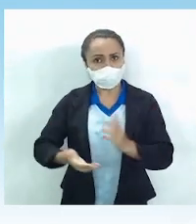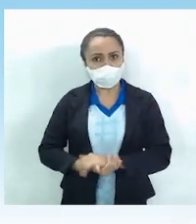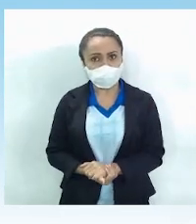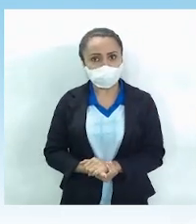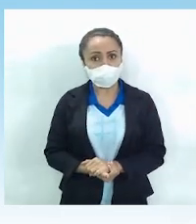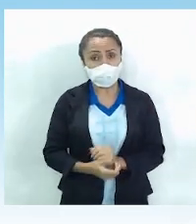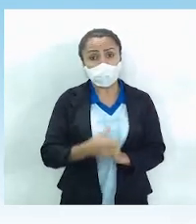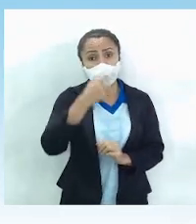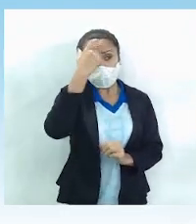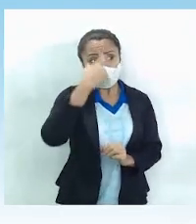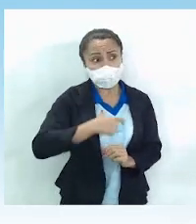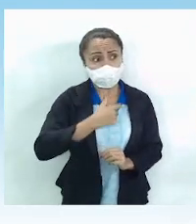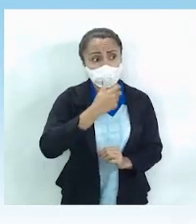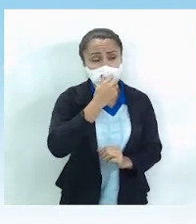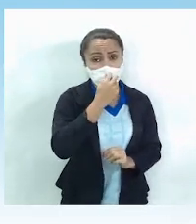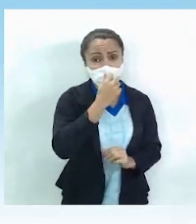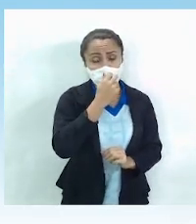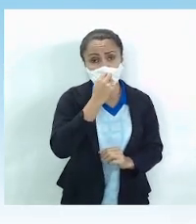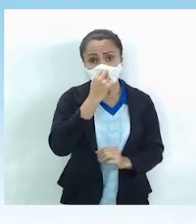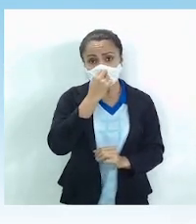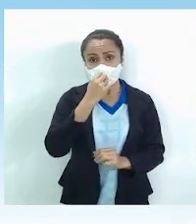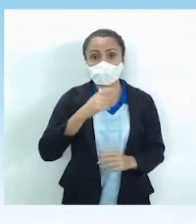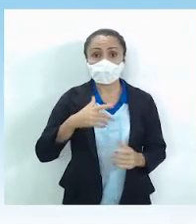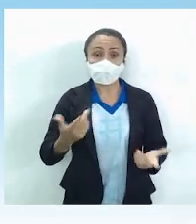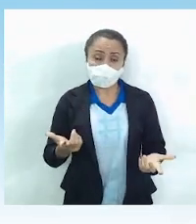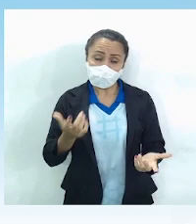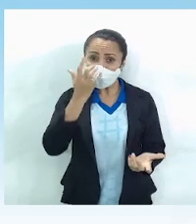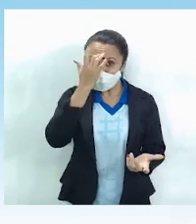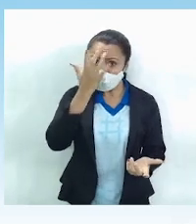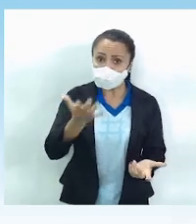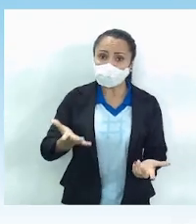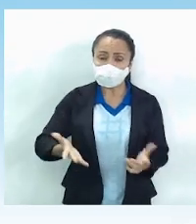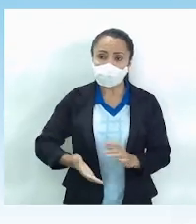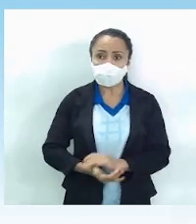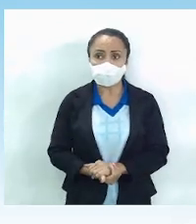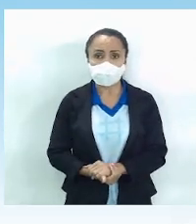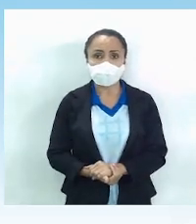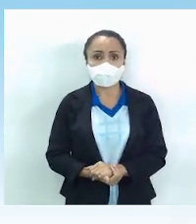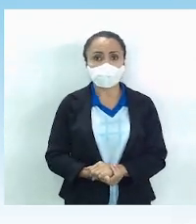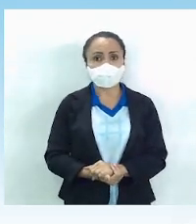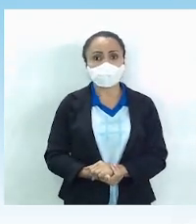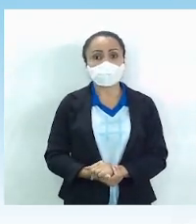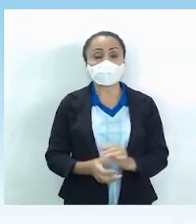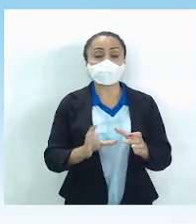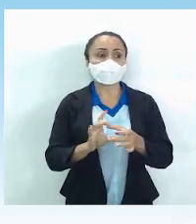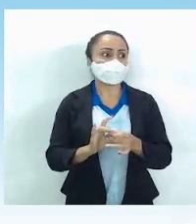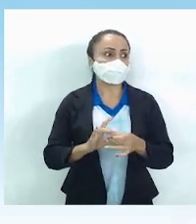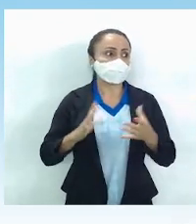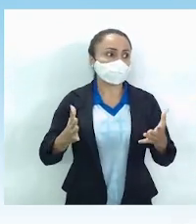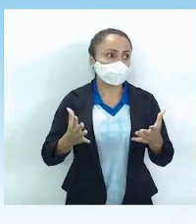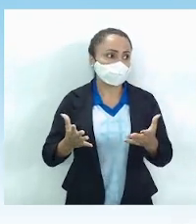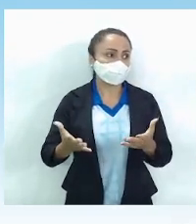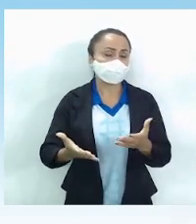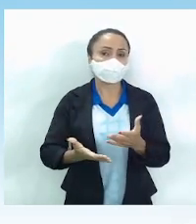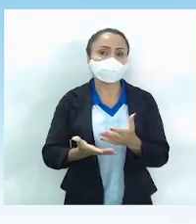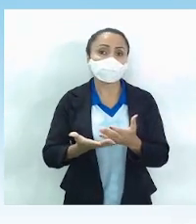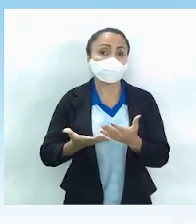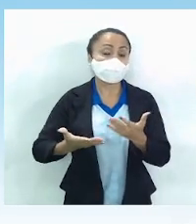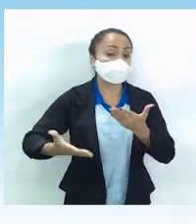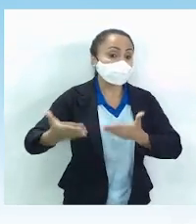cidadão europeu da União Europeia, ele tem essa facilidade. É a livre integração, a